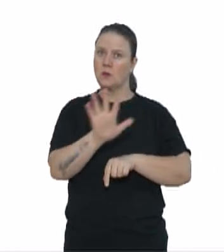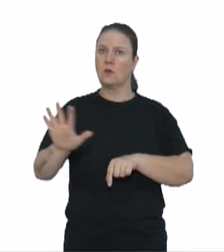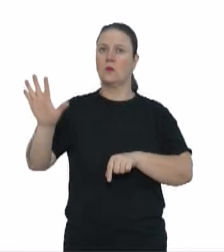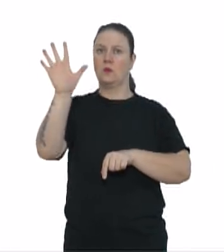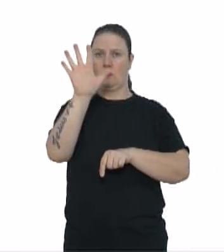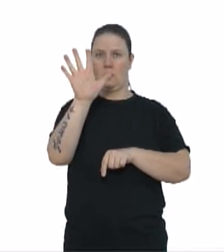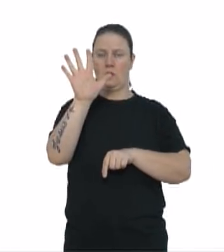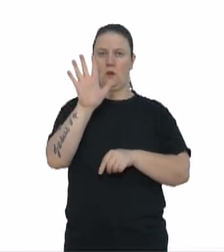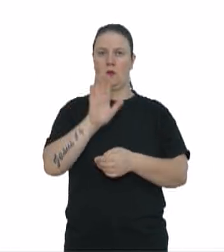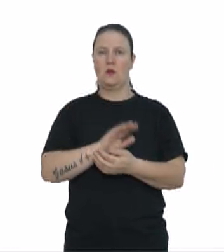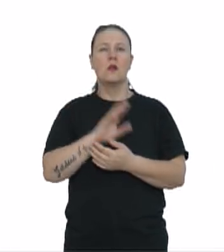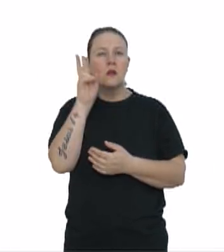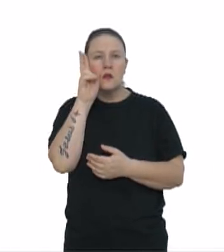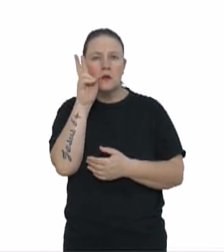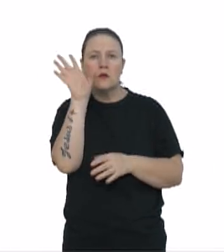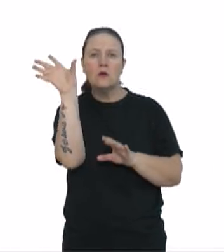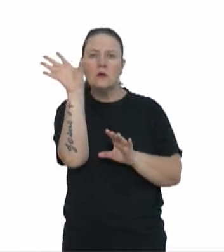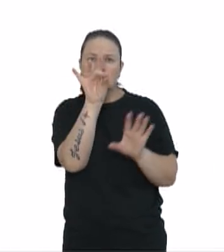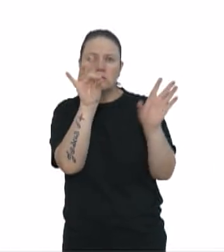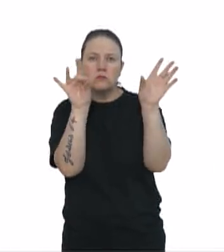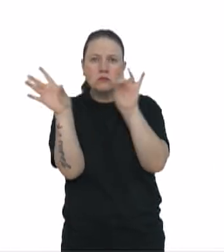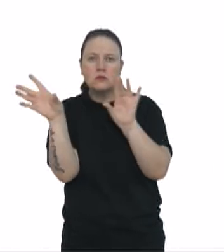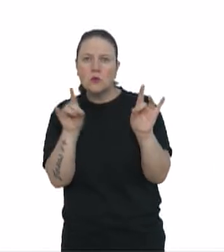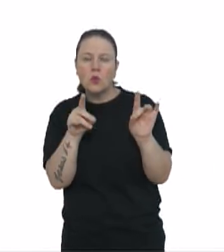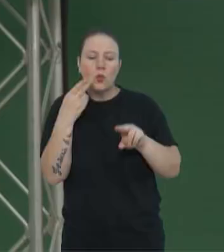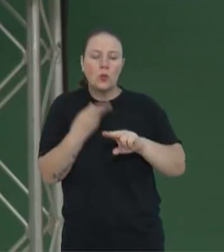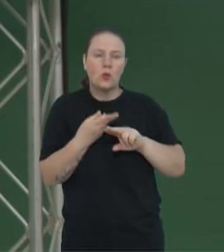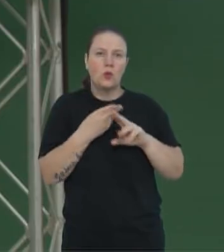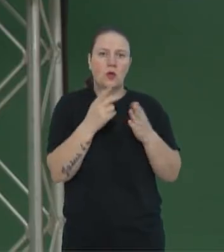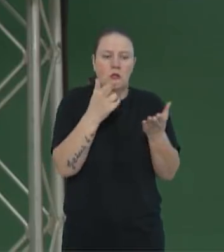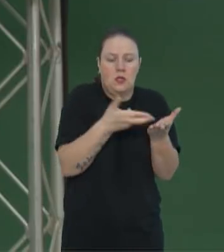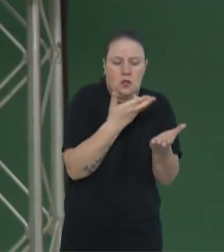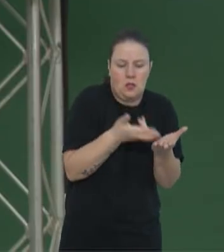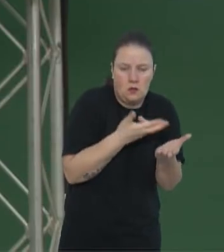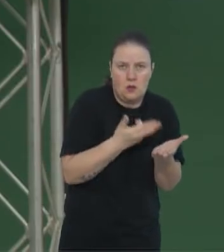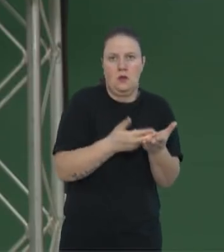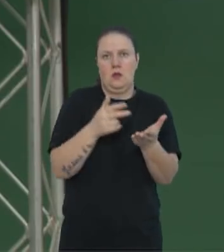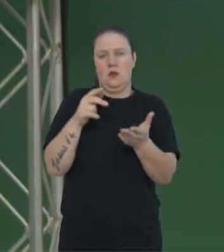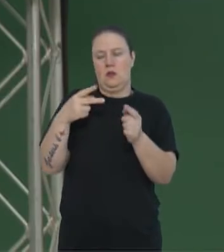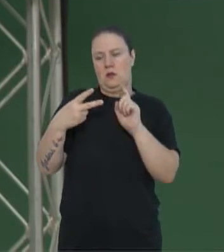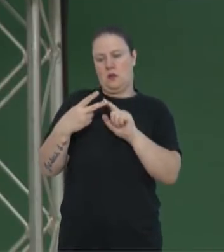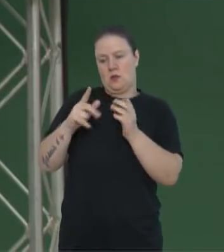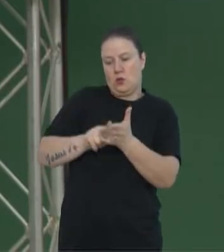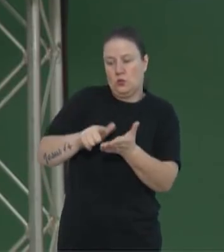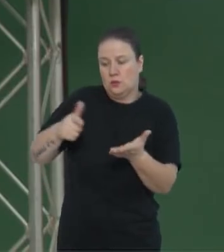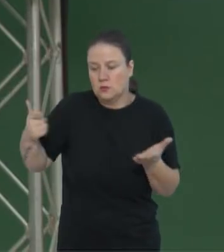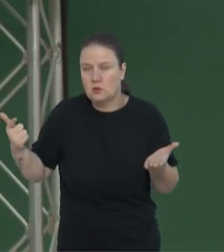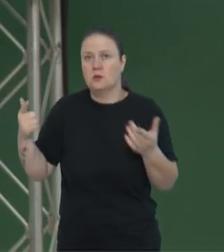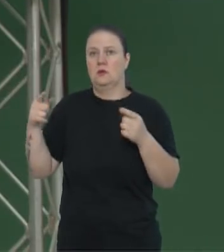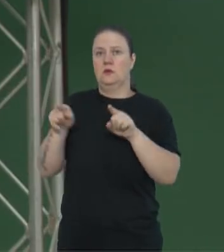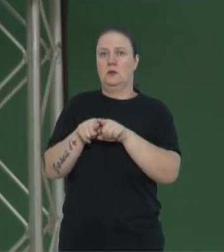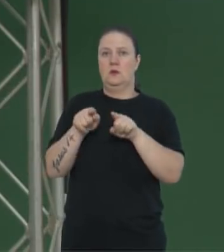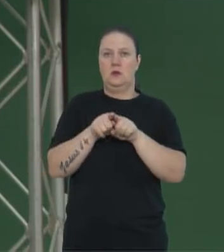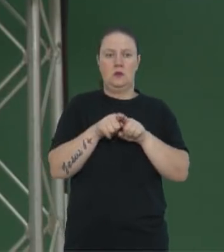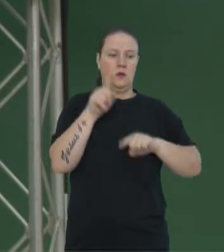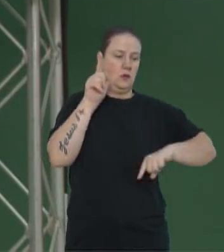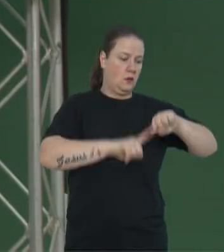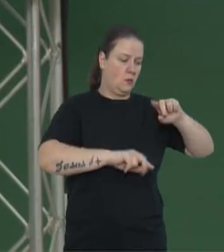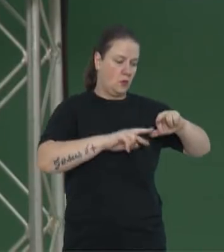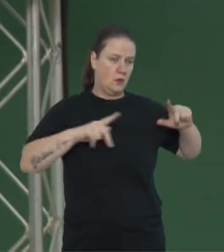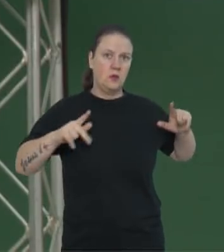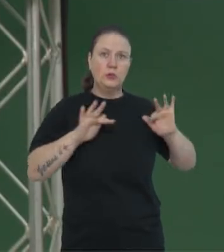aula sobre colagem, que eles começaram a se utilizar das revistas, dos jornais, materiais mais pobres, materiais encontrados para